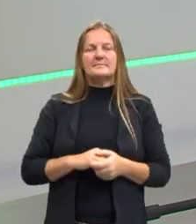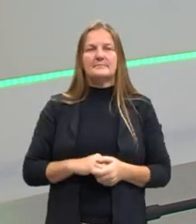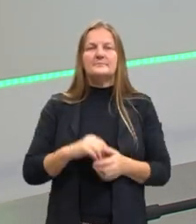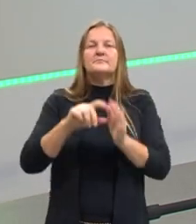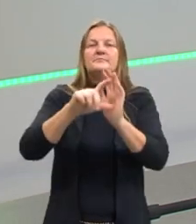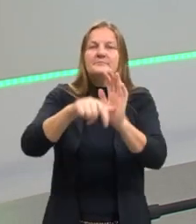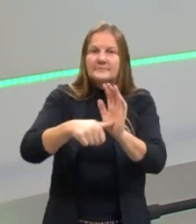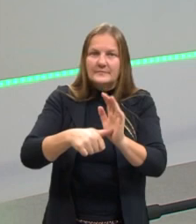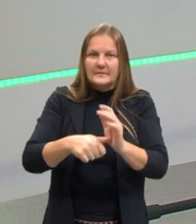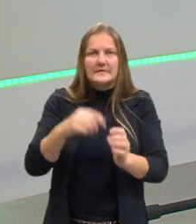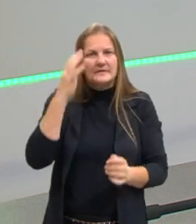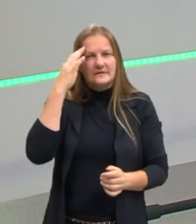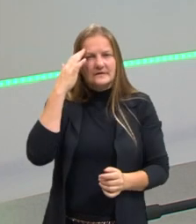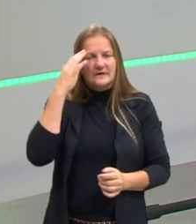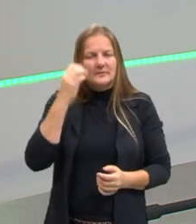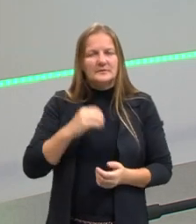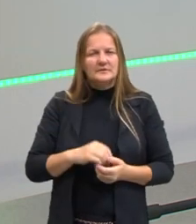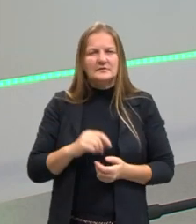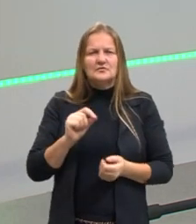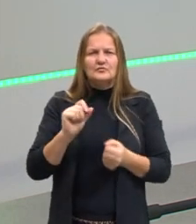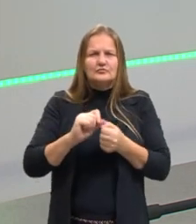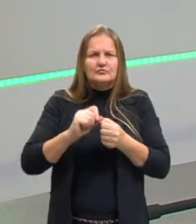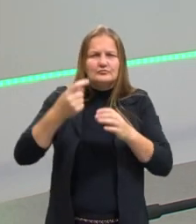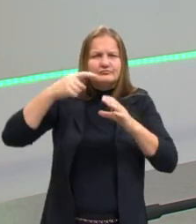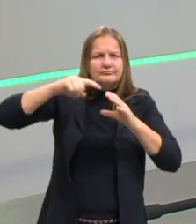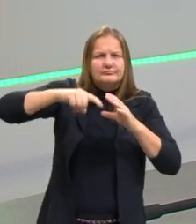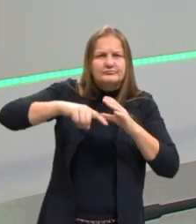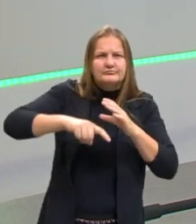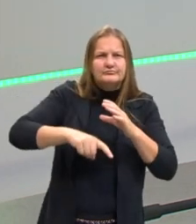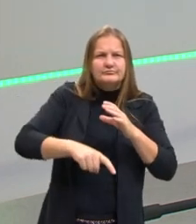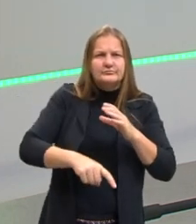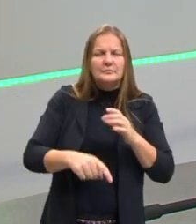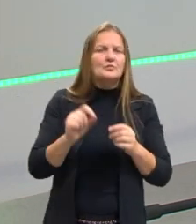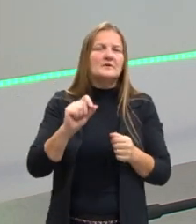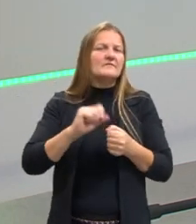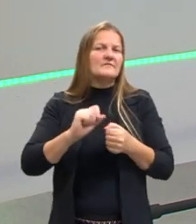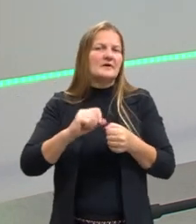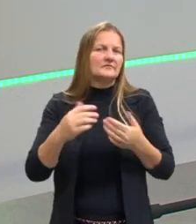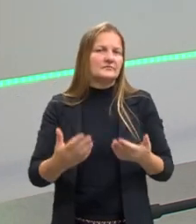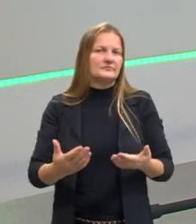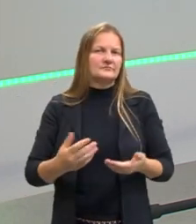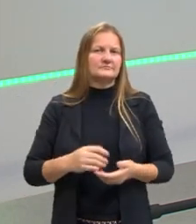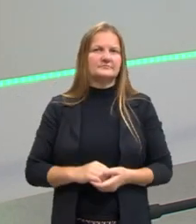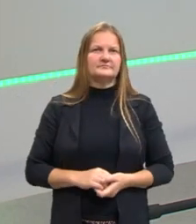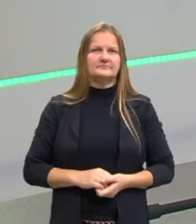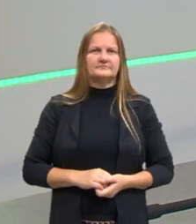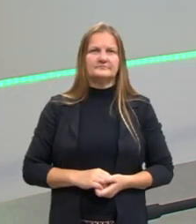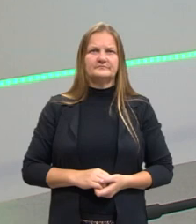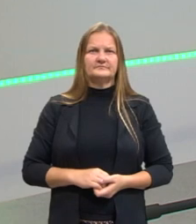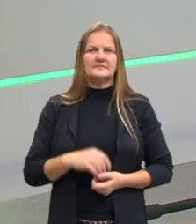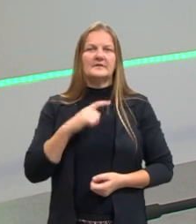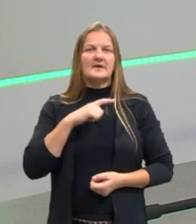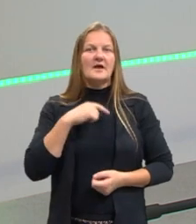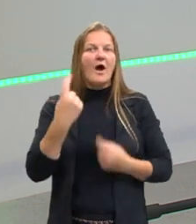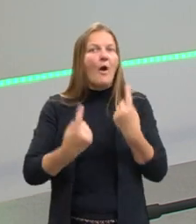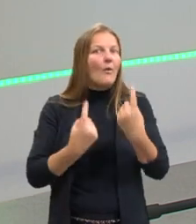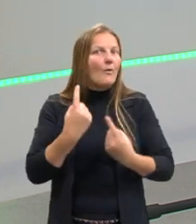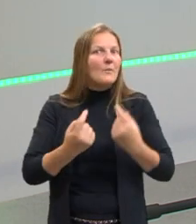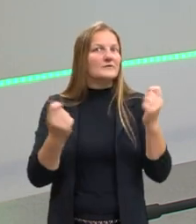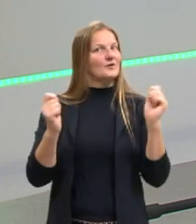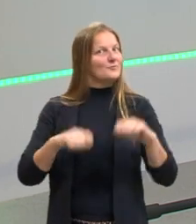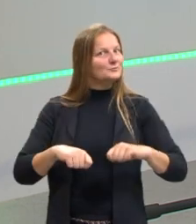depois de entender a proposta dessa temática e agora o que que eu faço e tem algumas possibilidades